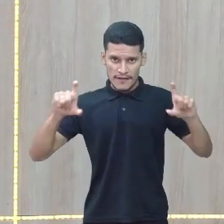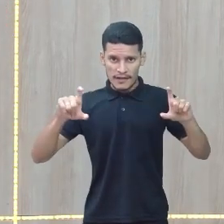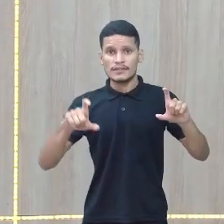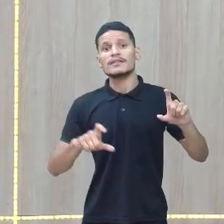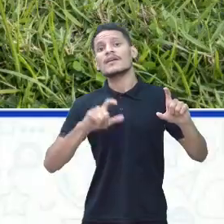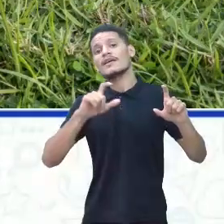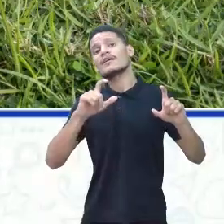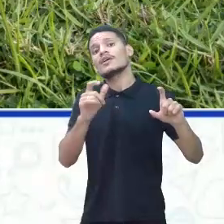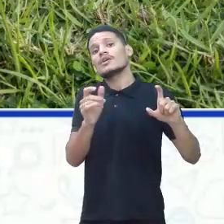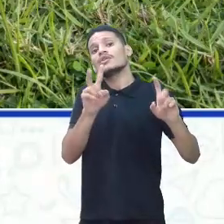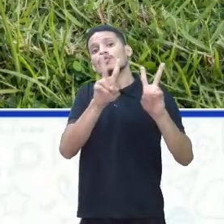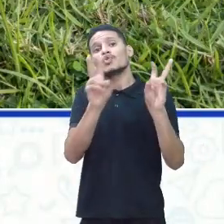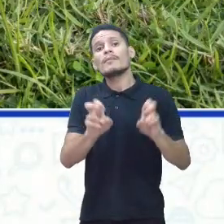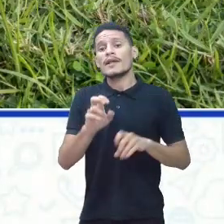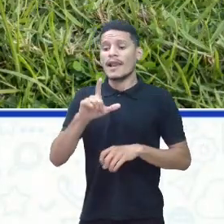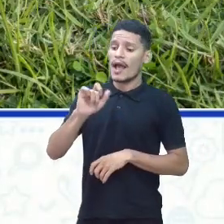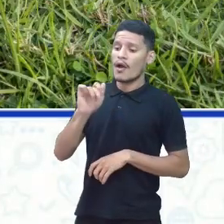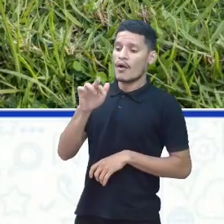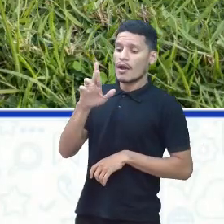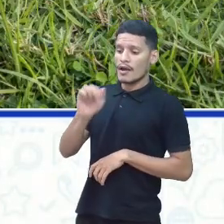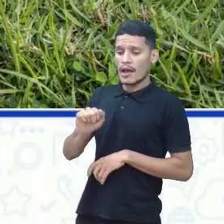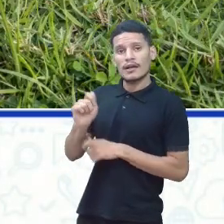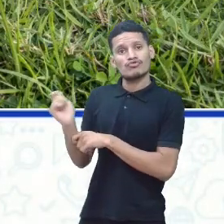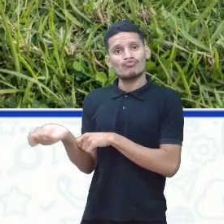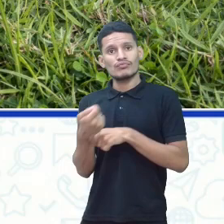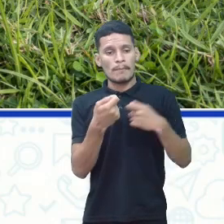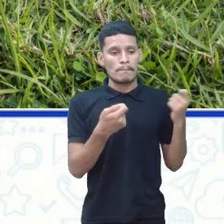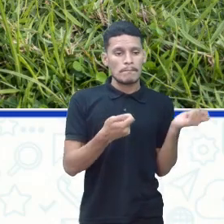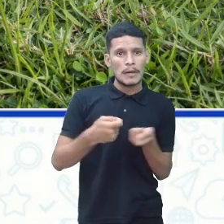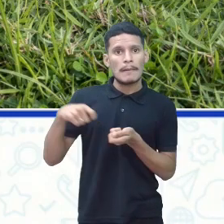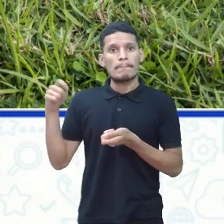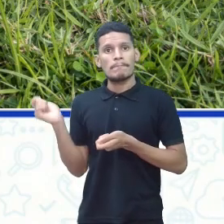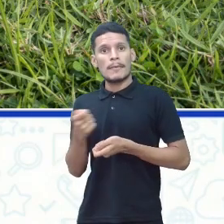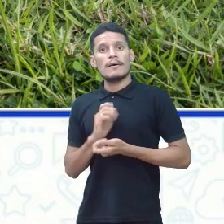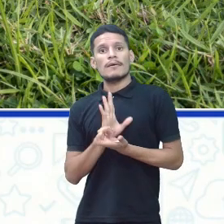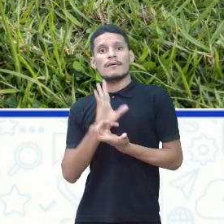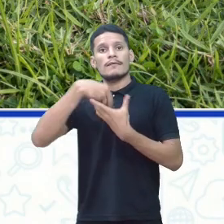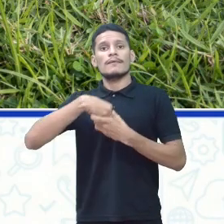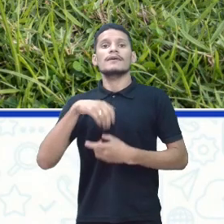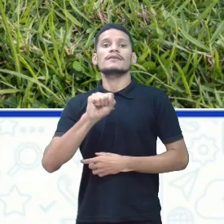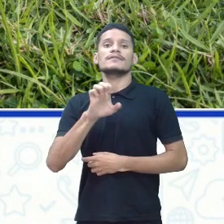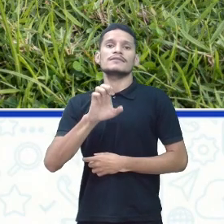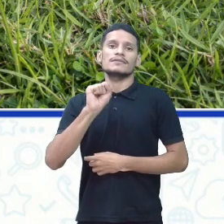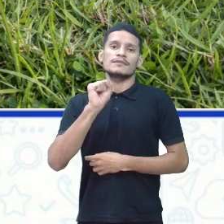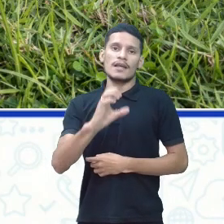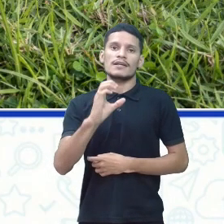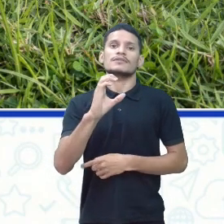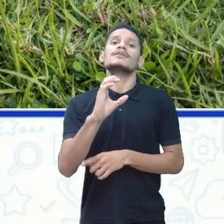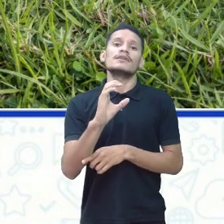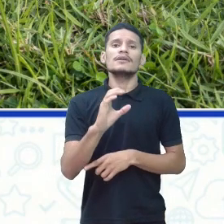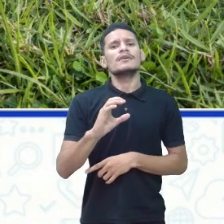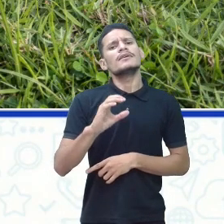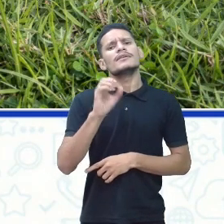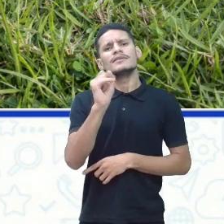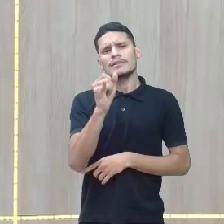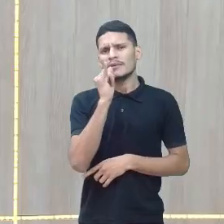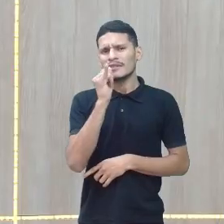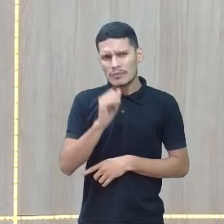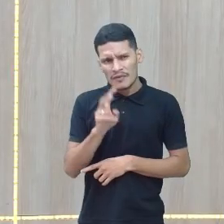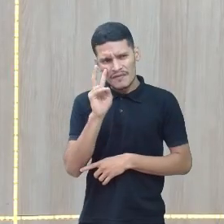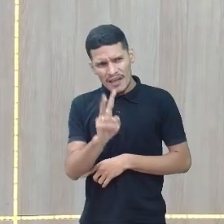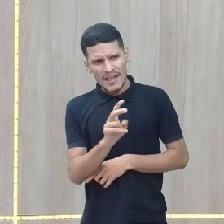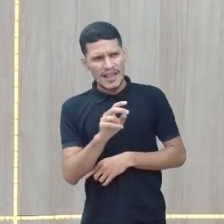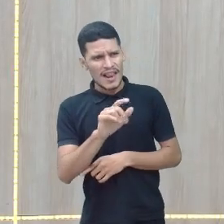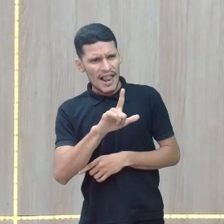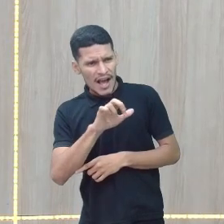frase, quando falamos assim, Laura joga tênis no SESC. Quando chegamos aqui, Laura